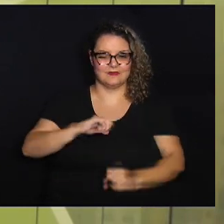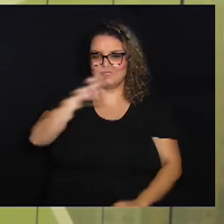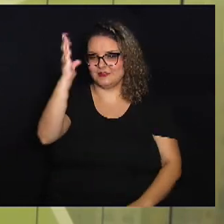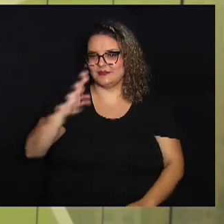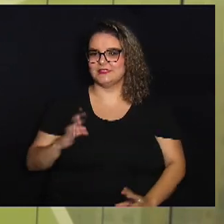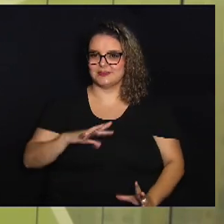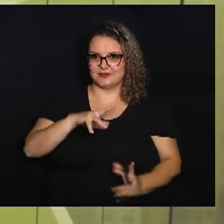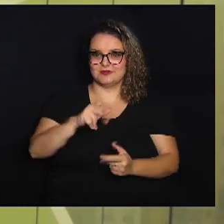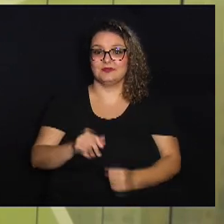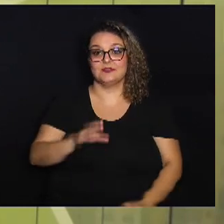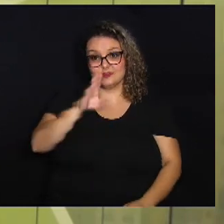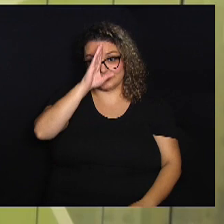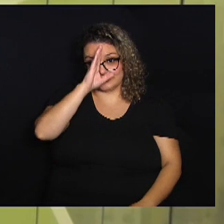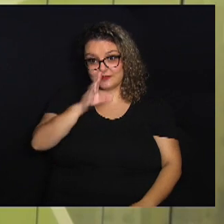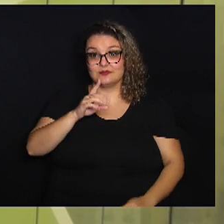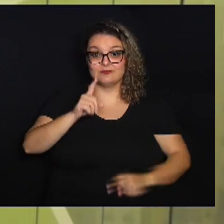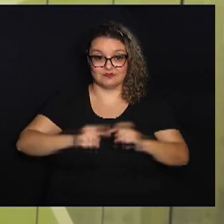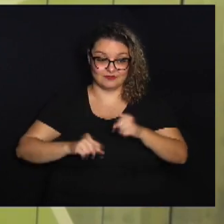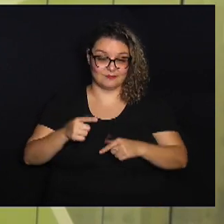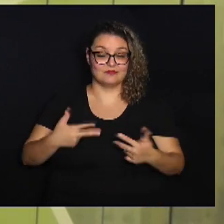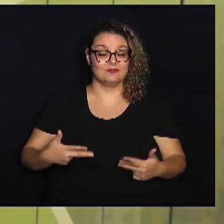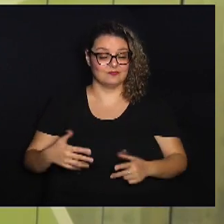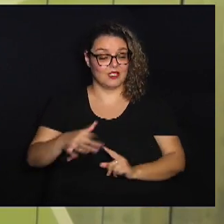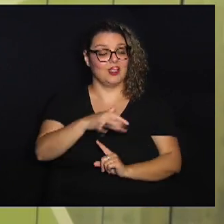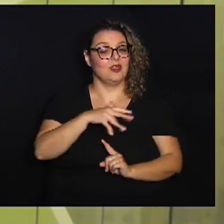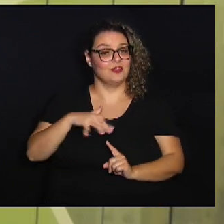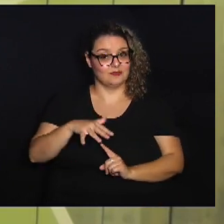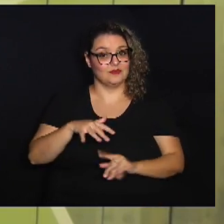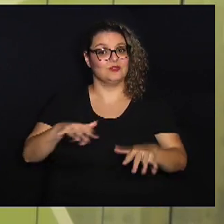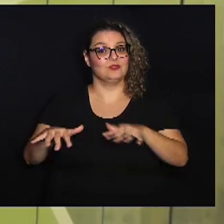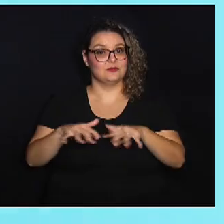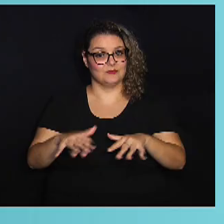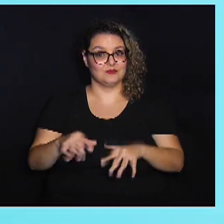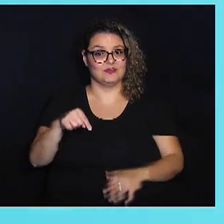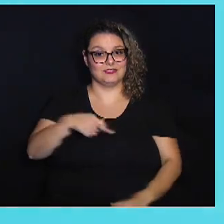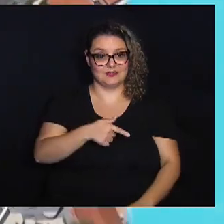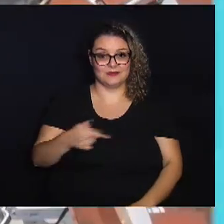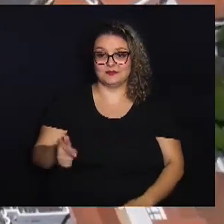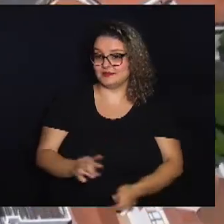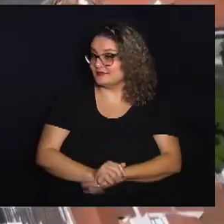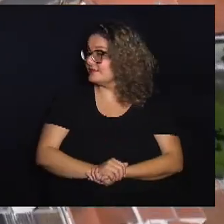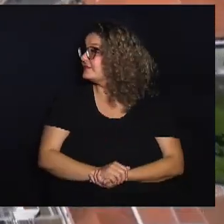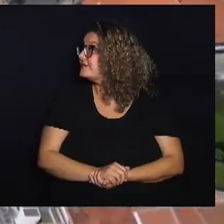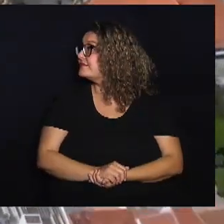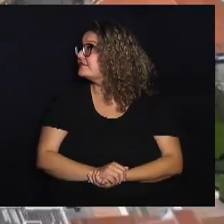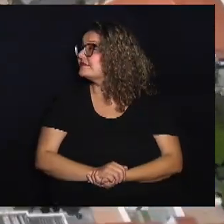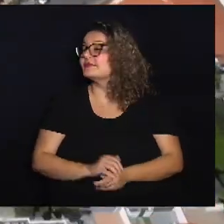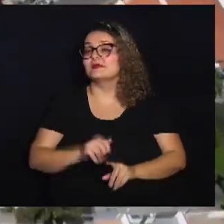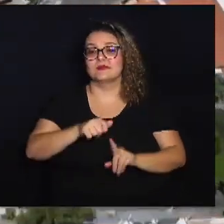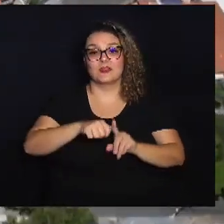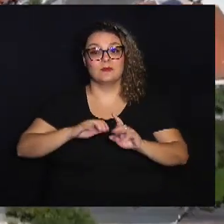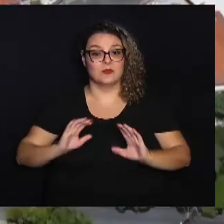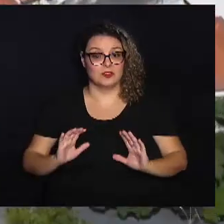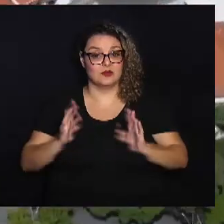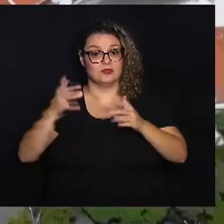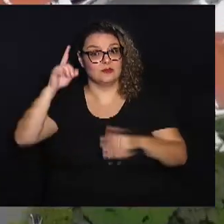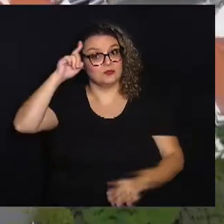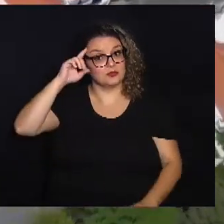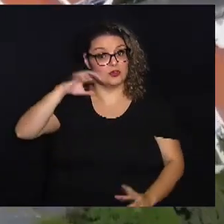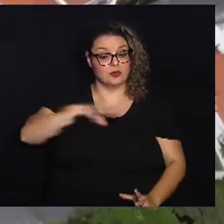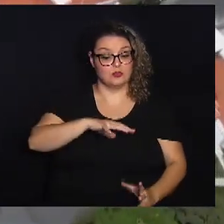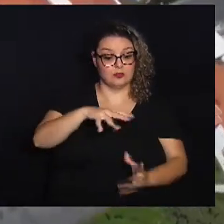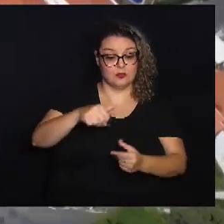com as principais matérias ambientais que movimentaram essa semana. No mês em que se comemora o Dia Mundial do